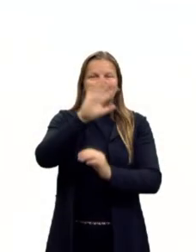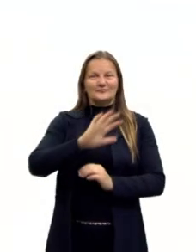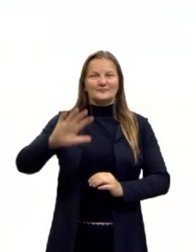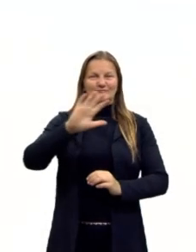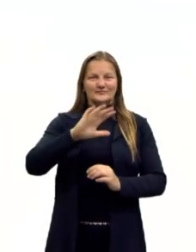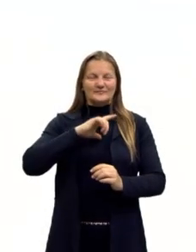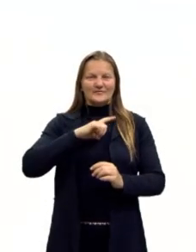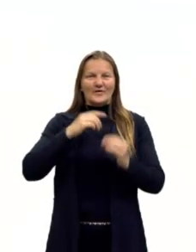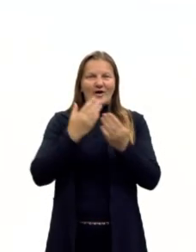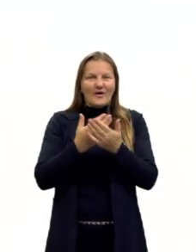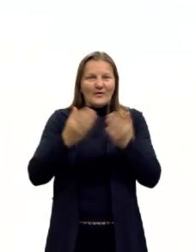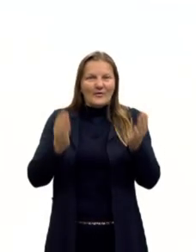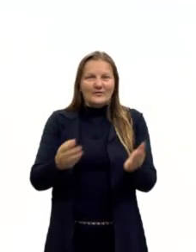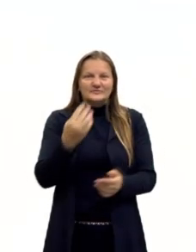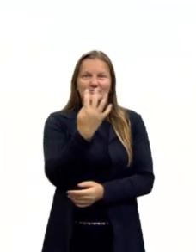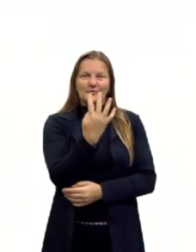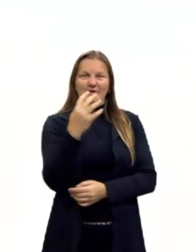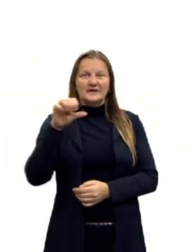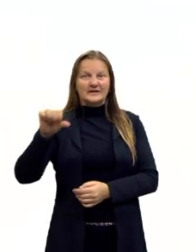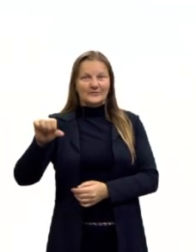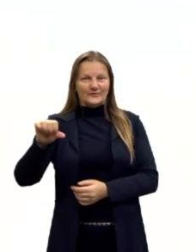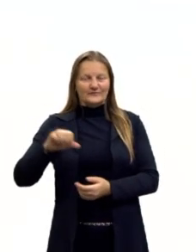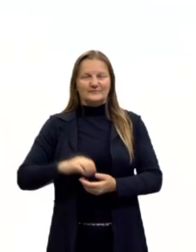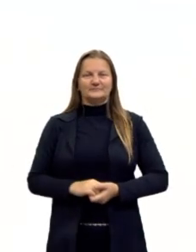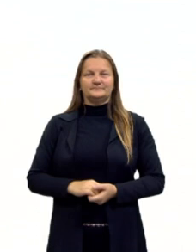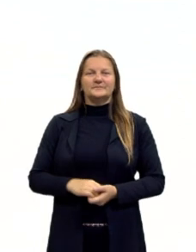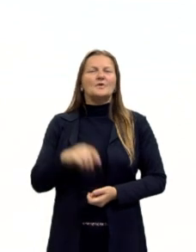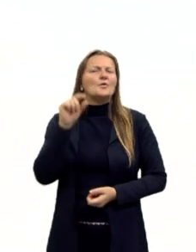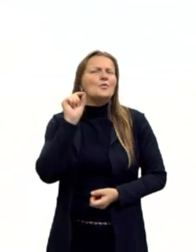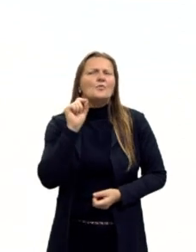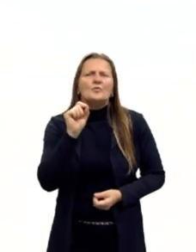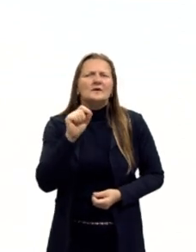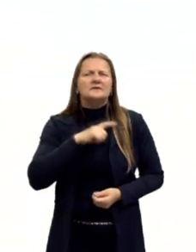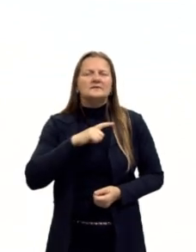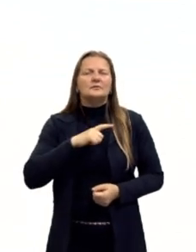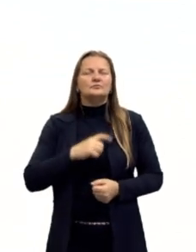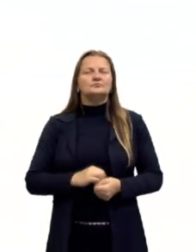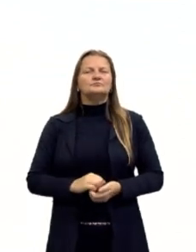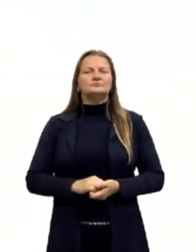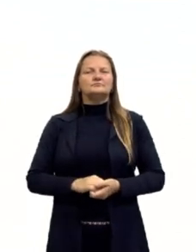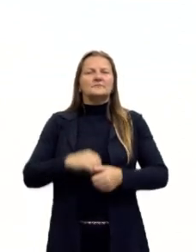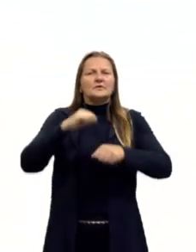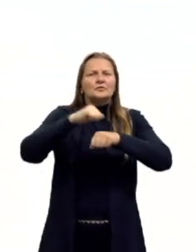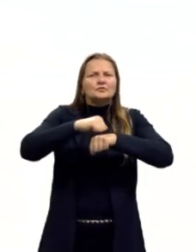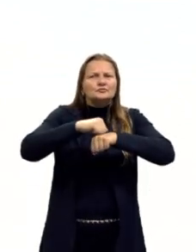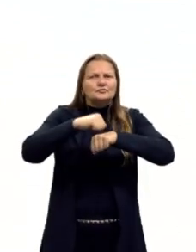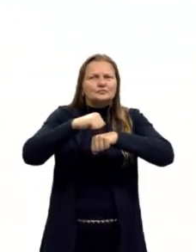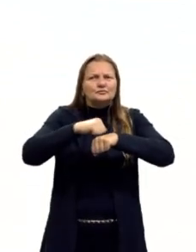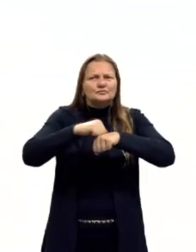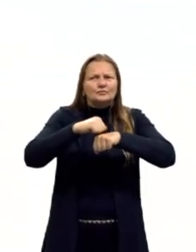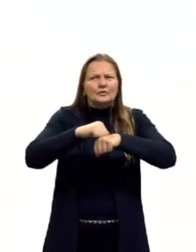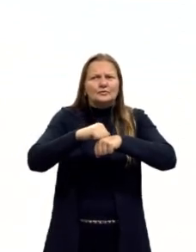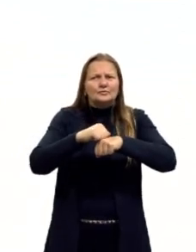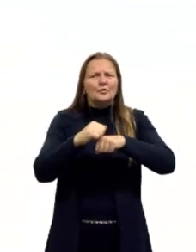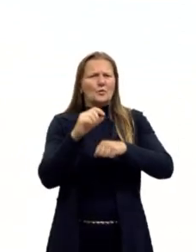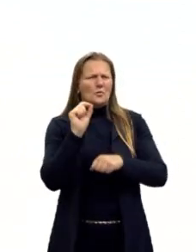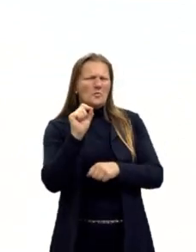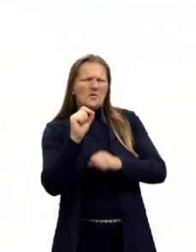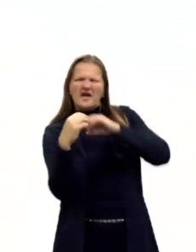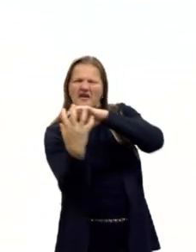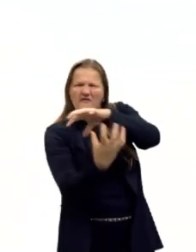nossa aula de hoje então a aula 49 O que são sólidos de revolução vocês já